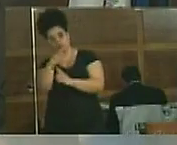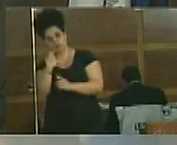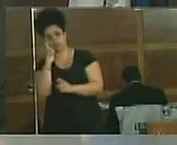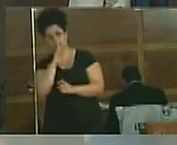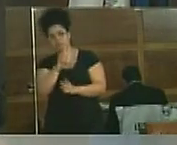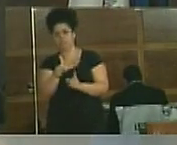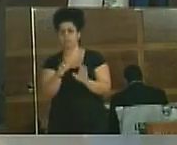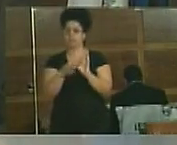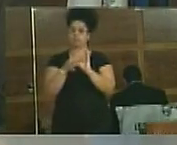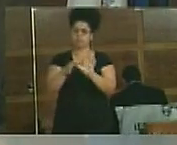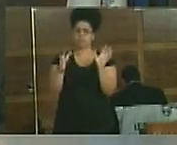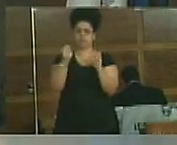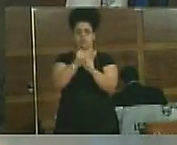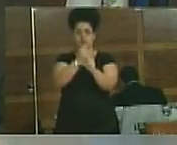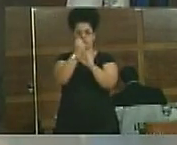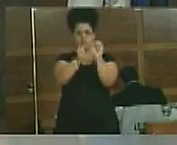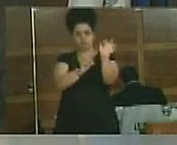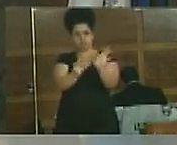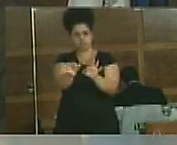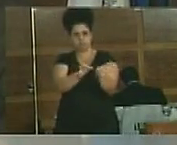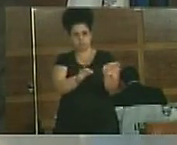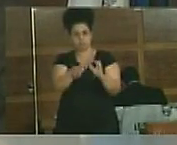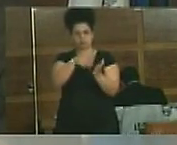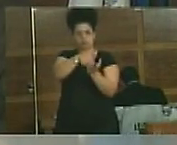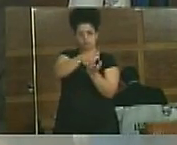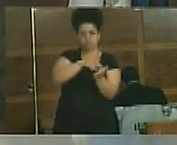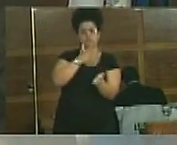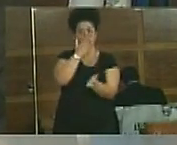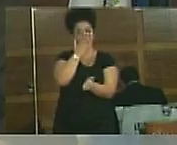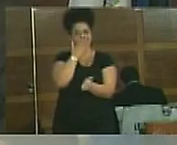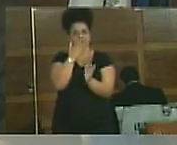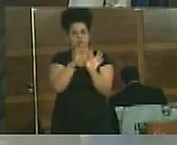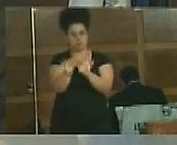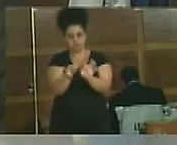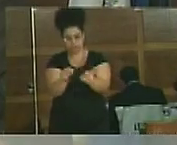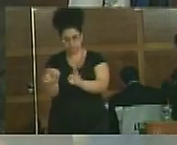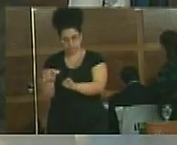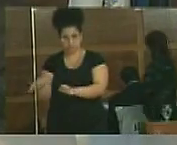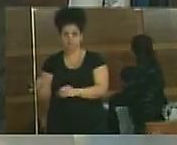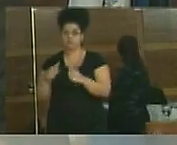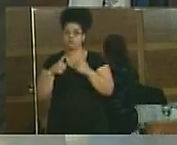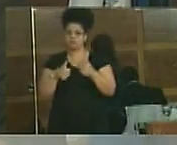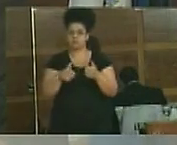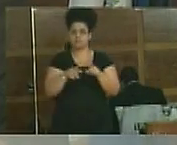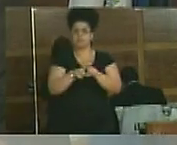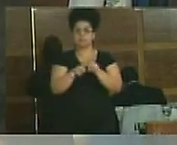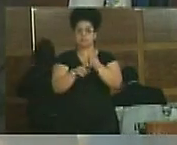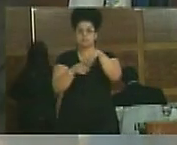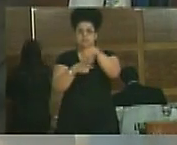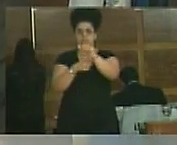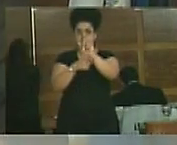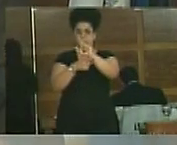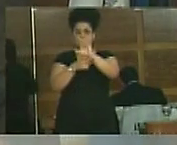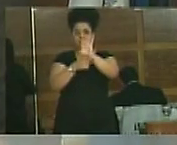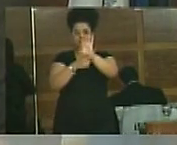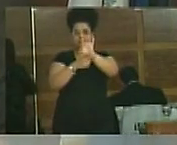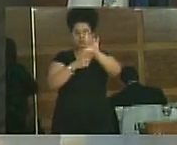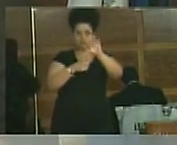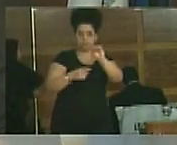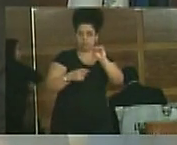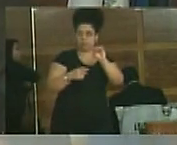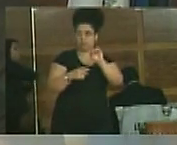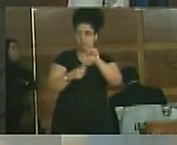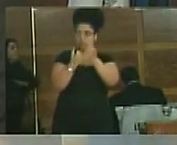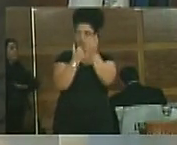a sua equipe do serviço público, ao Marcelo lá da regional, que tem se empenhado também nesse trabalho e está ficando muito